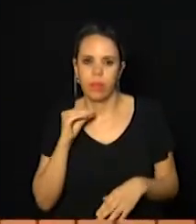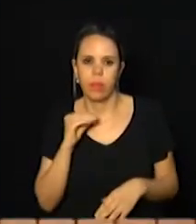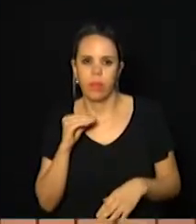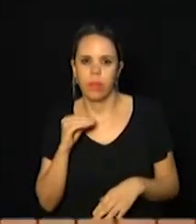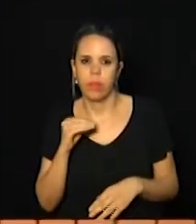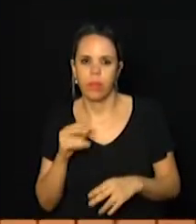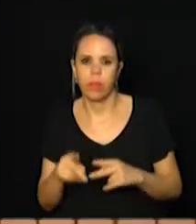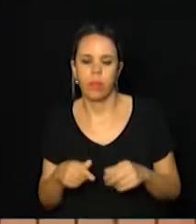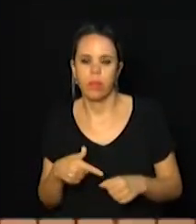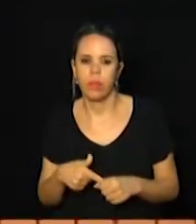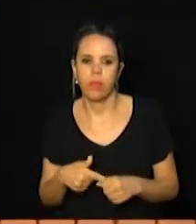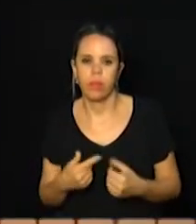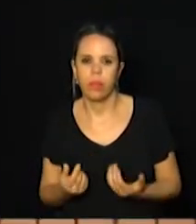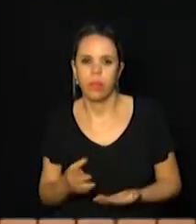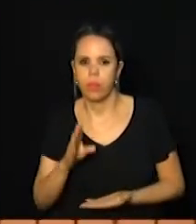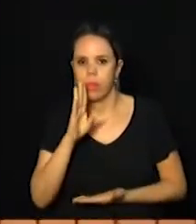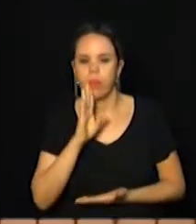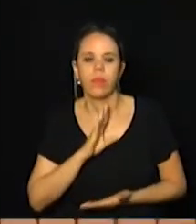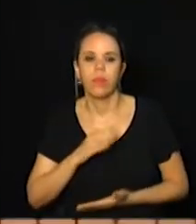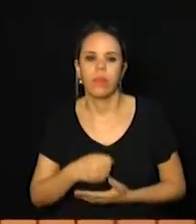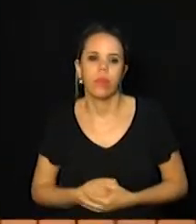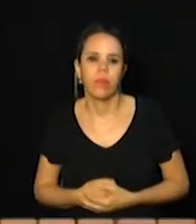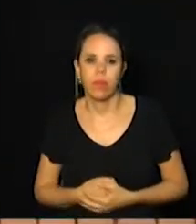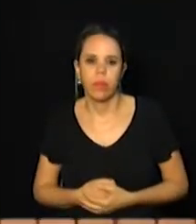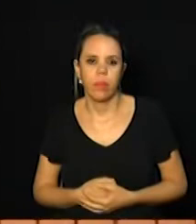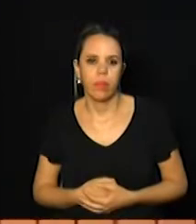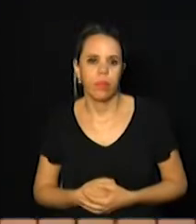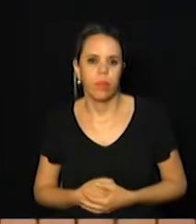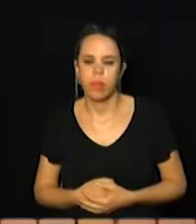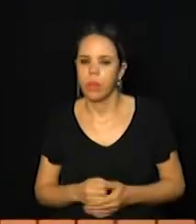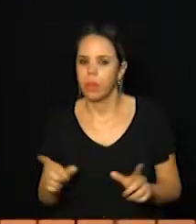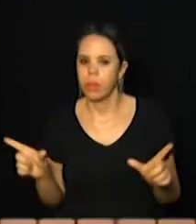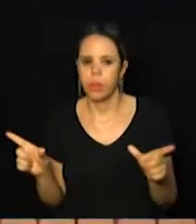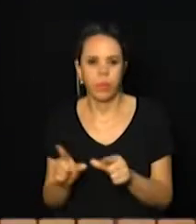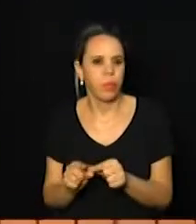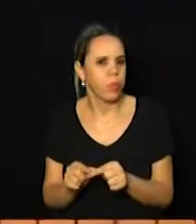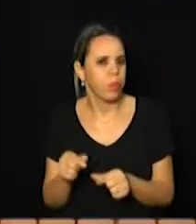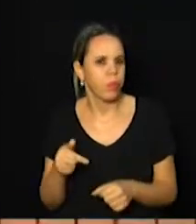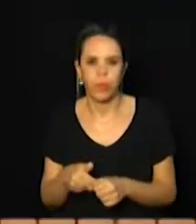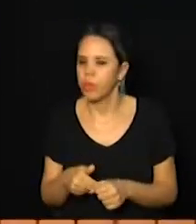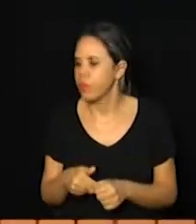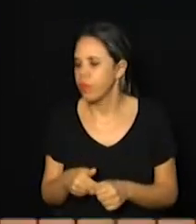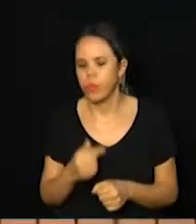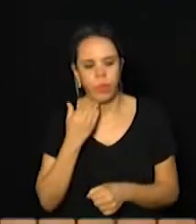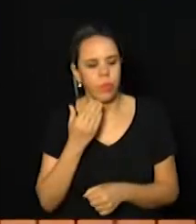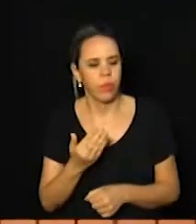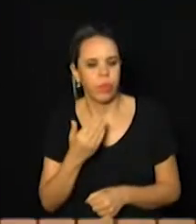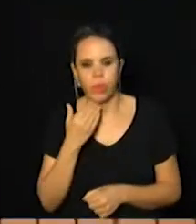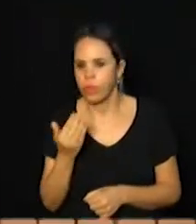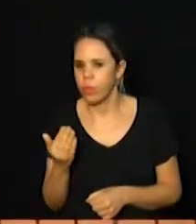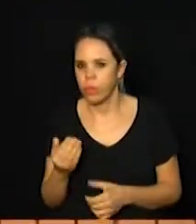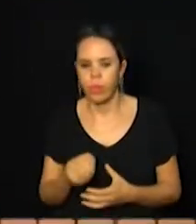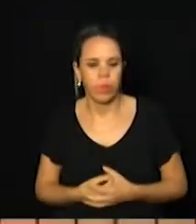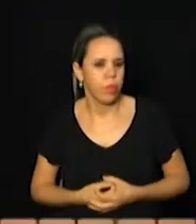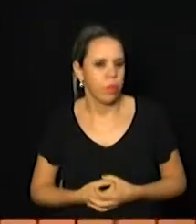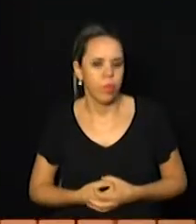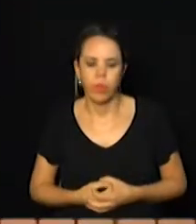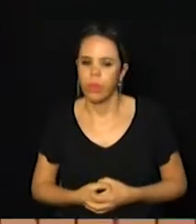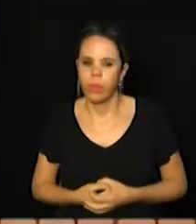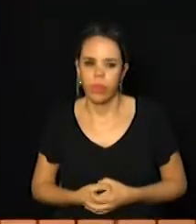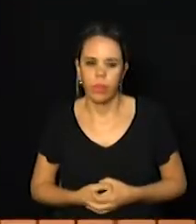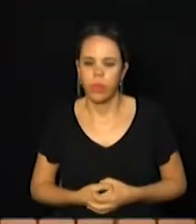do posto gratuito isso não vai abaixar a gasolina isso não vai abaixar e de forma nenhuma gasolina